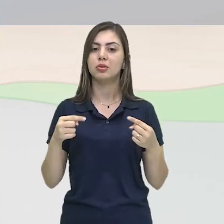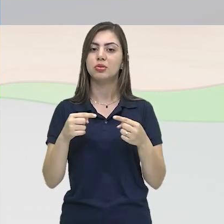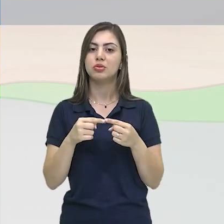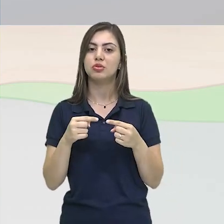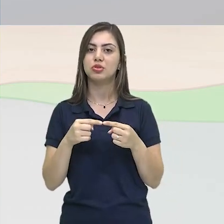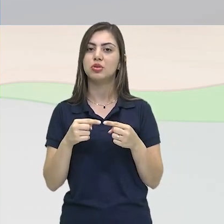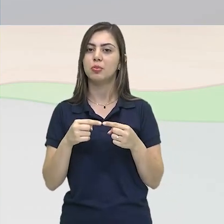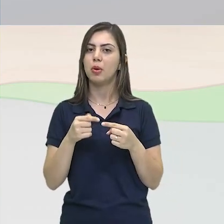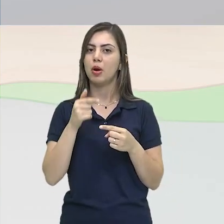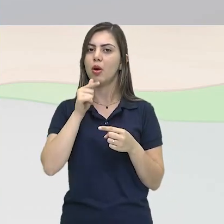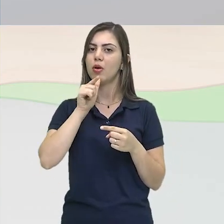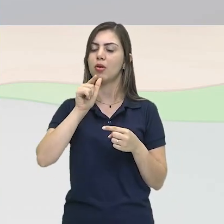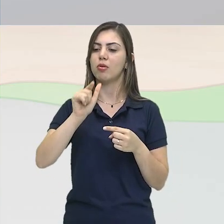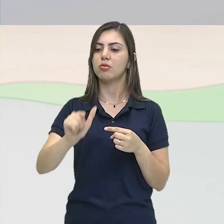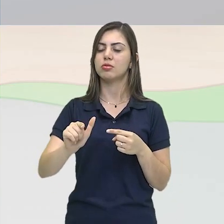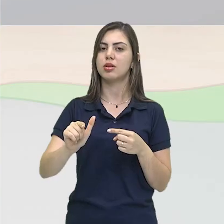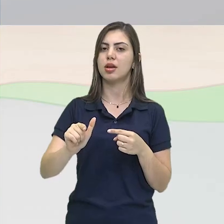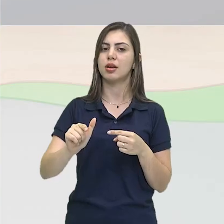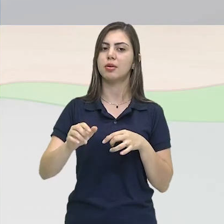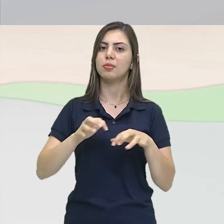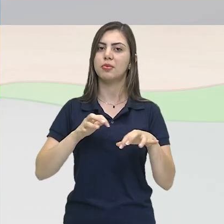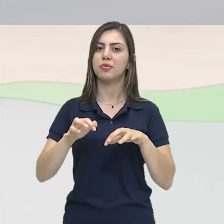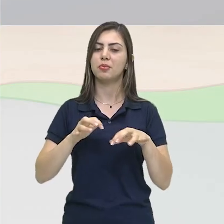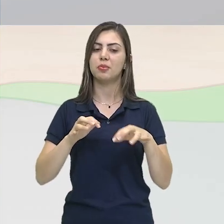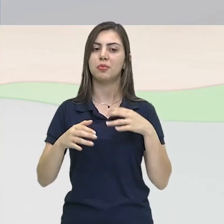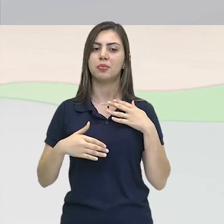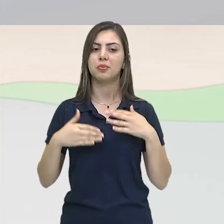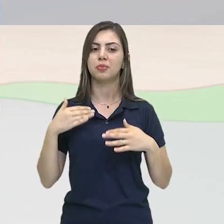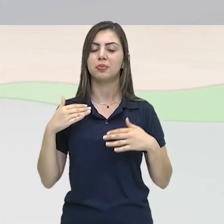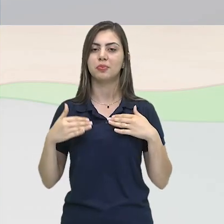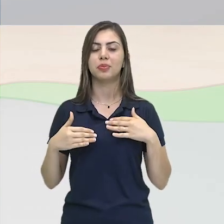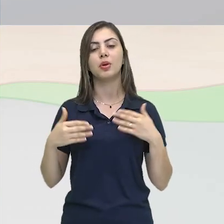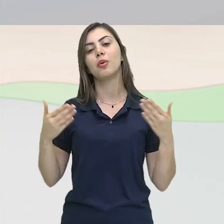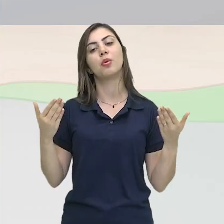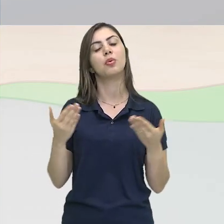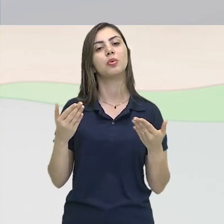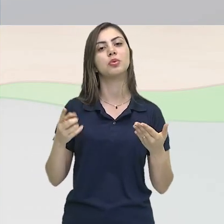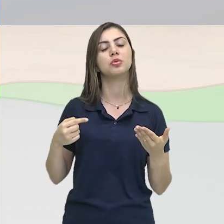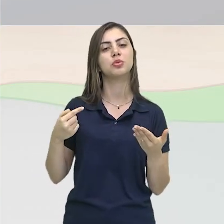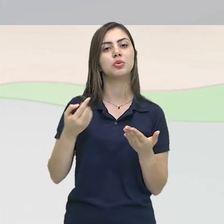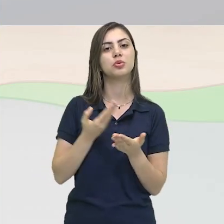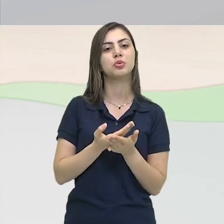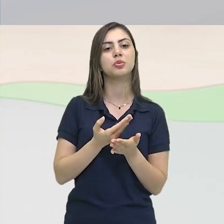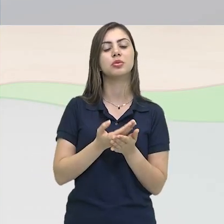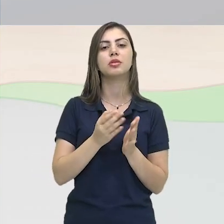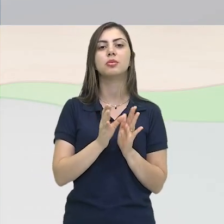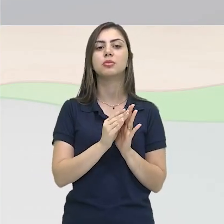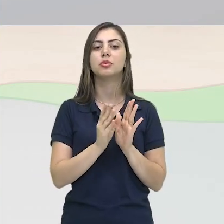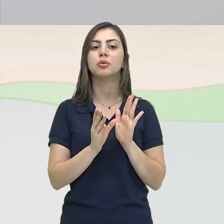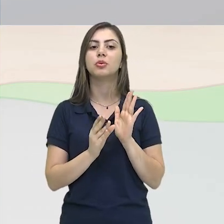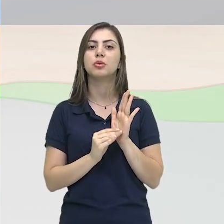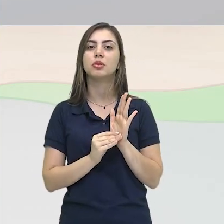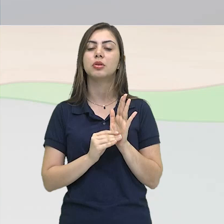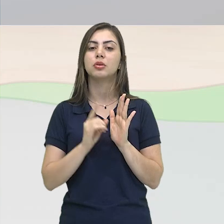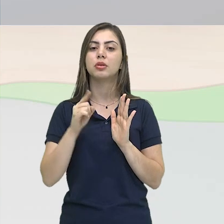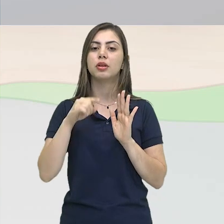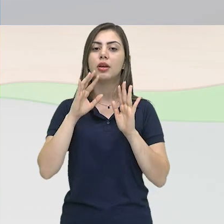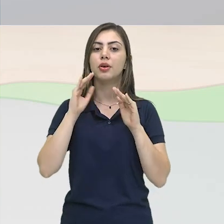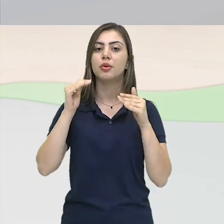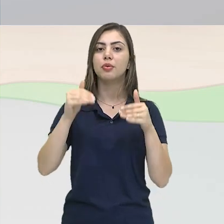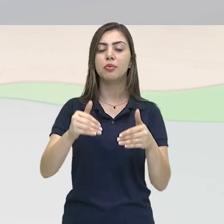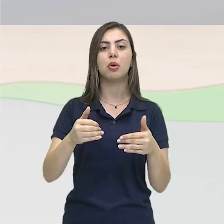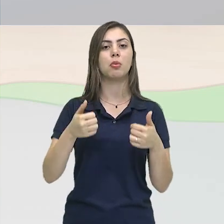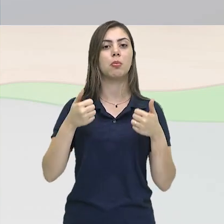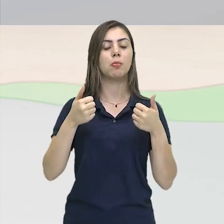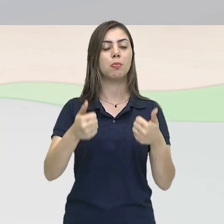móvel, correto? E isso tudo que nós estamos vendo até aqui é da parte